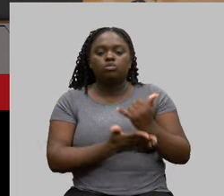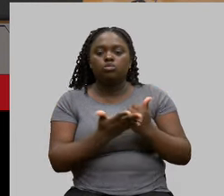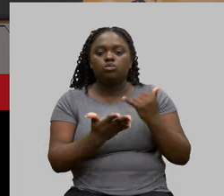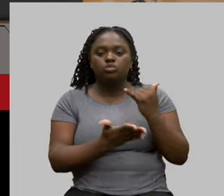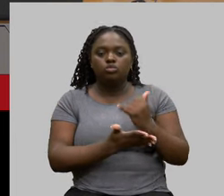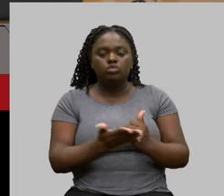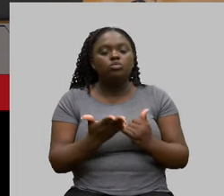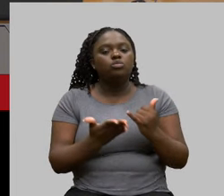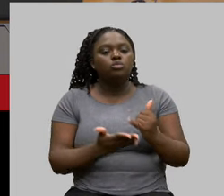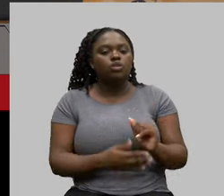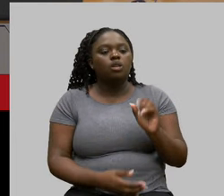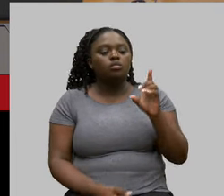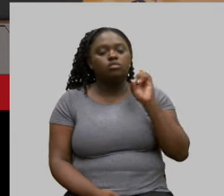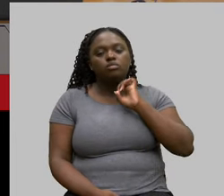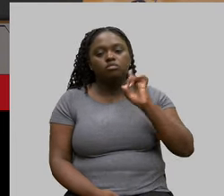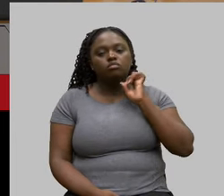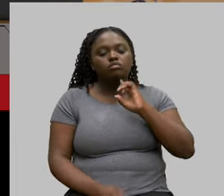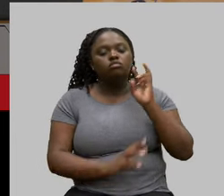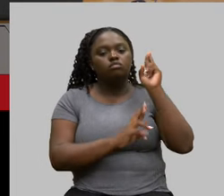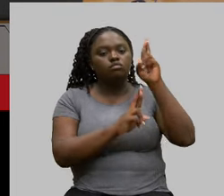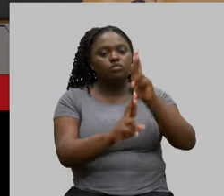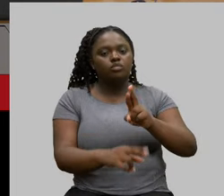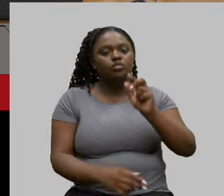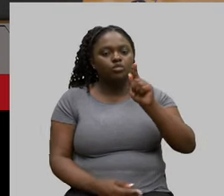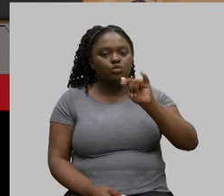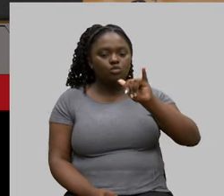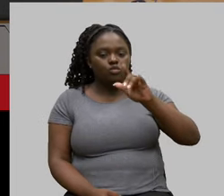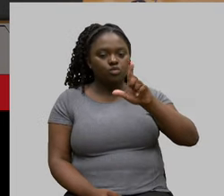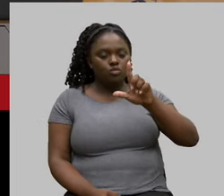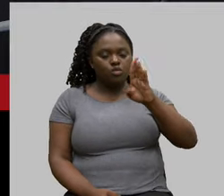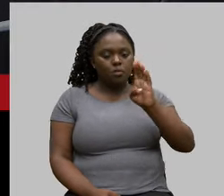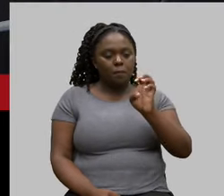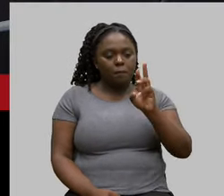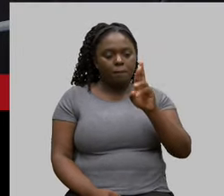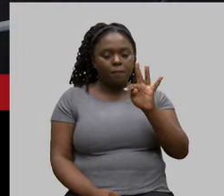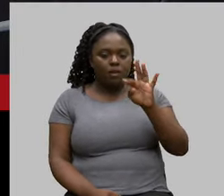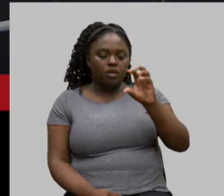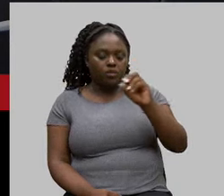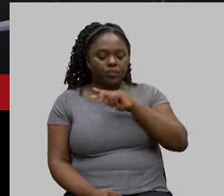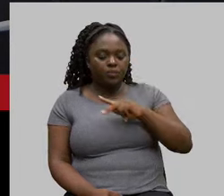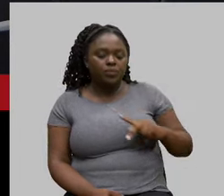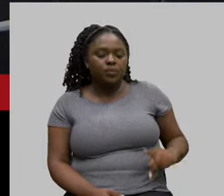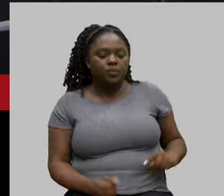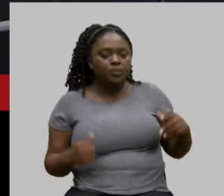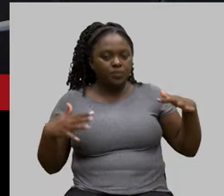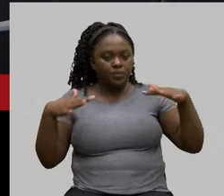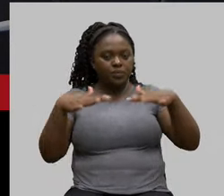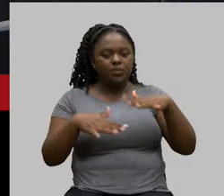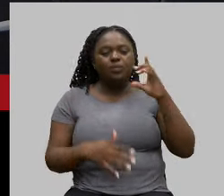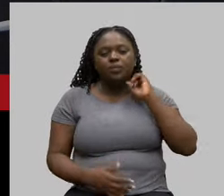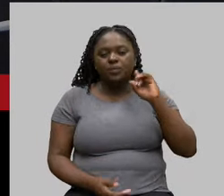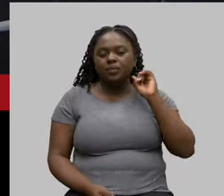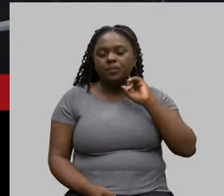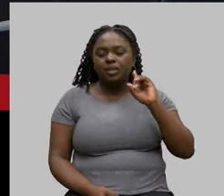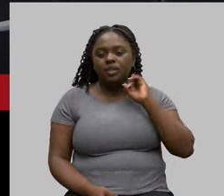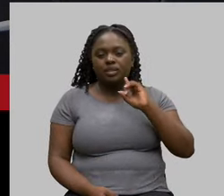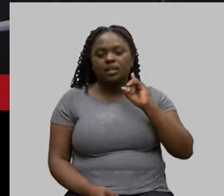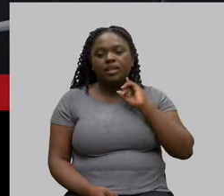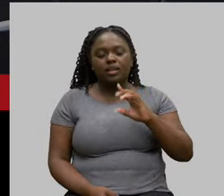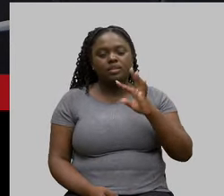representando Gilberto Pinto Monteiro Diniz presidente do Tribunal de Contas do Estado de Minas Gerais